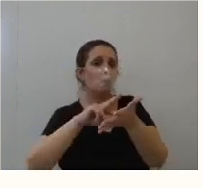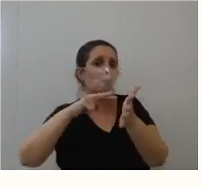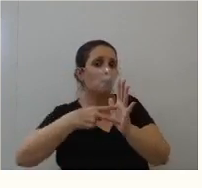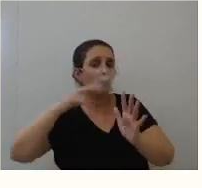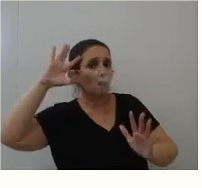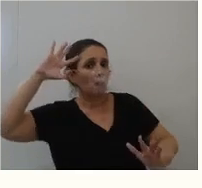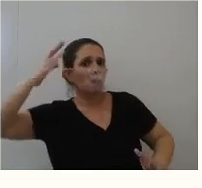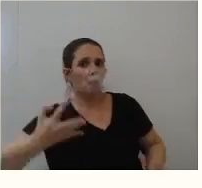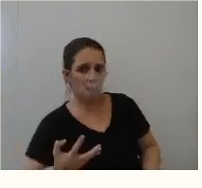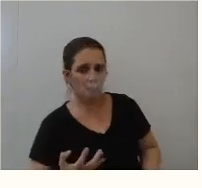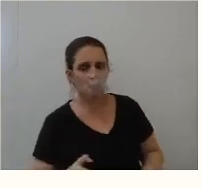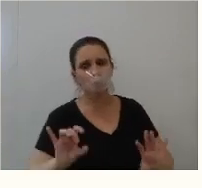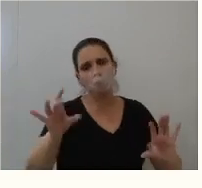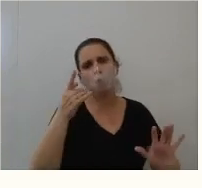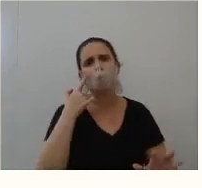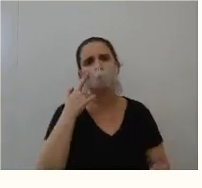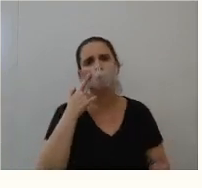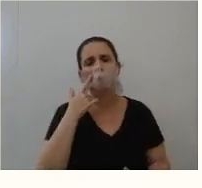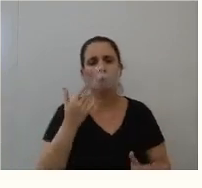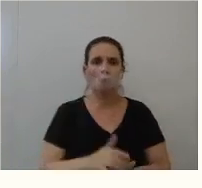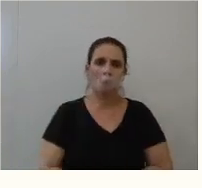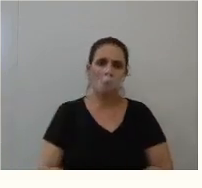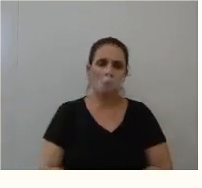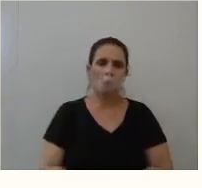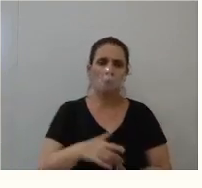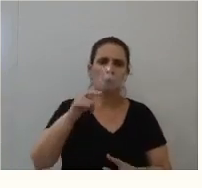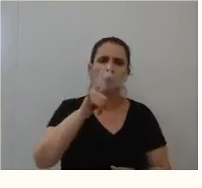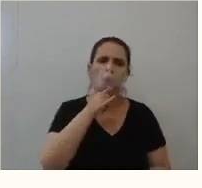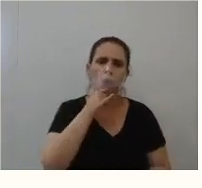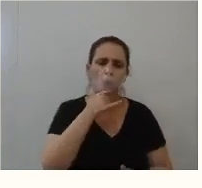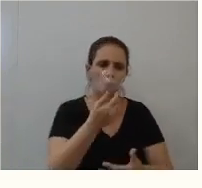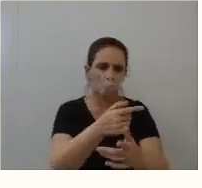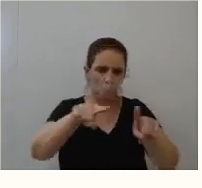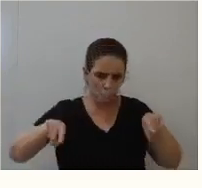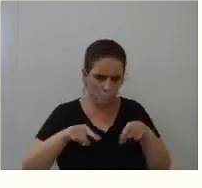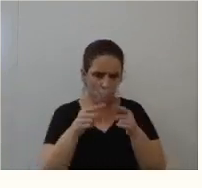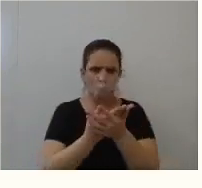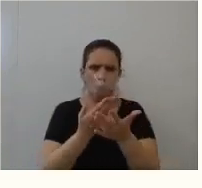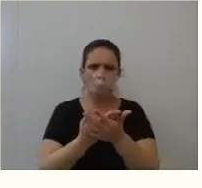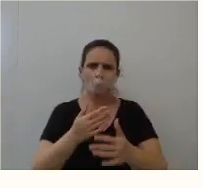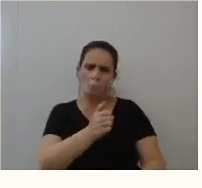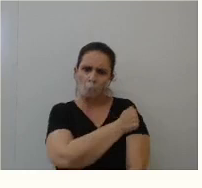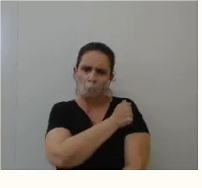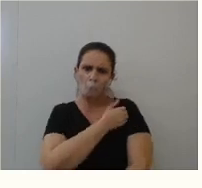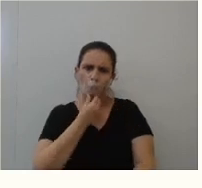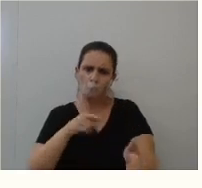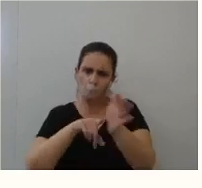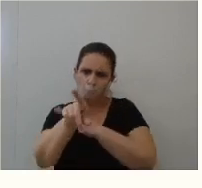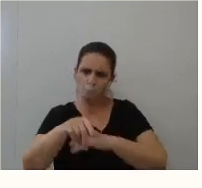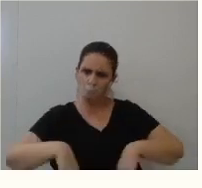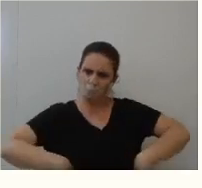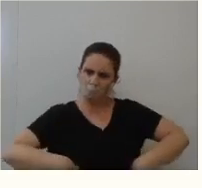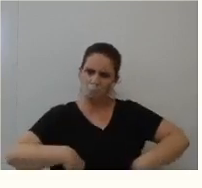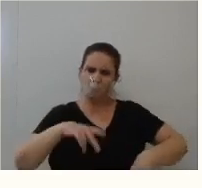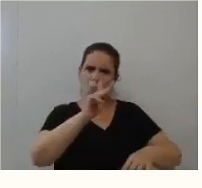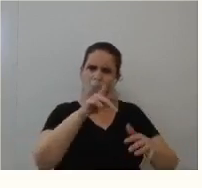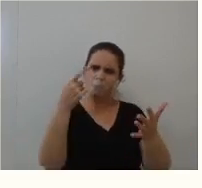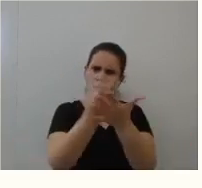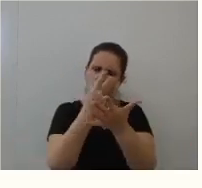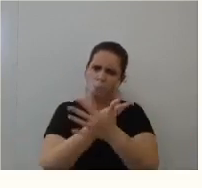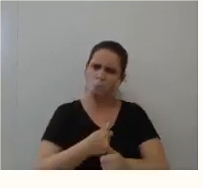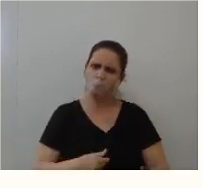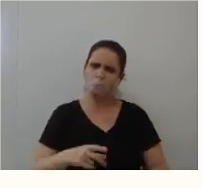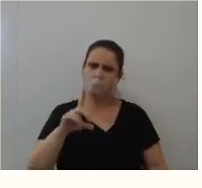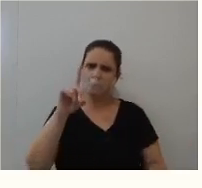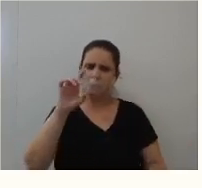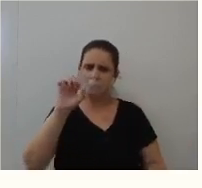só fazer uma observação. Outra vez eu levei esse exemplo para a sala de aula, aí um aluno perguntou, professor, está errado. O meu certo